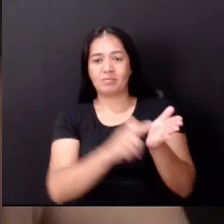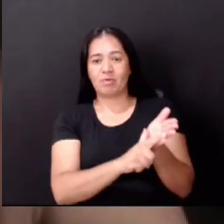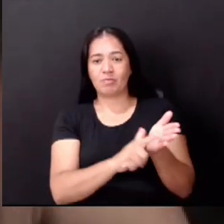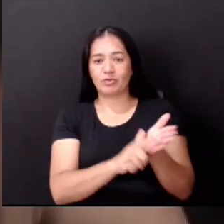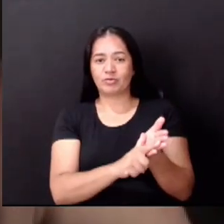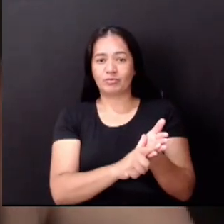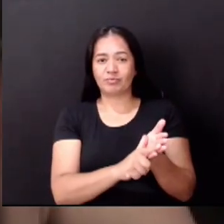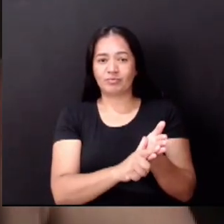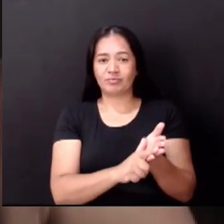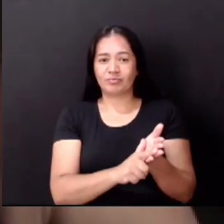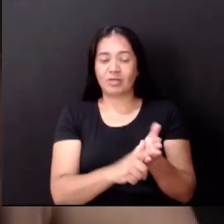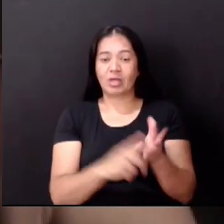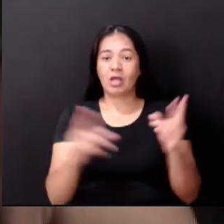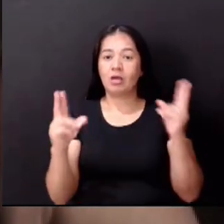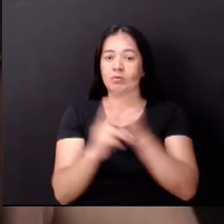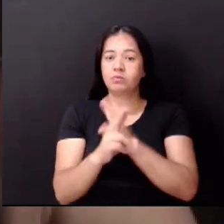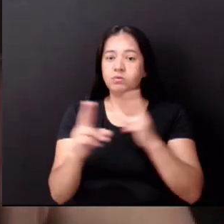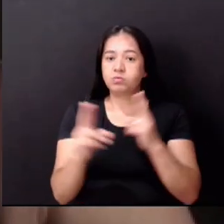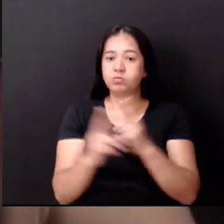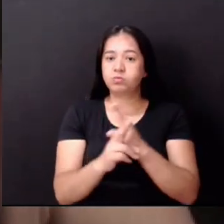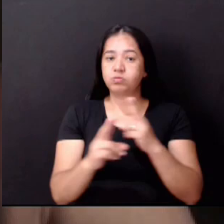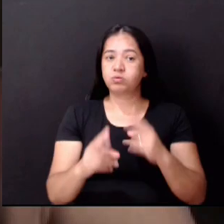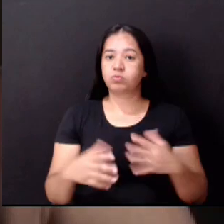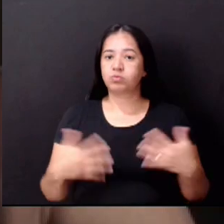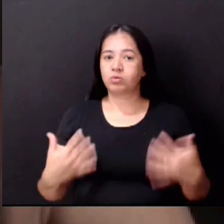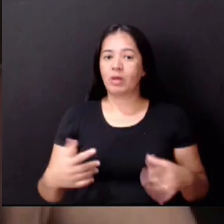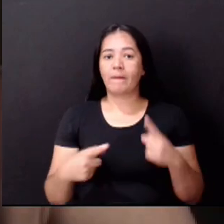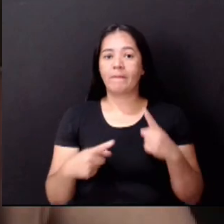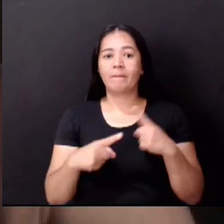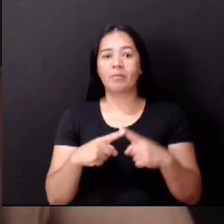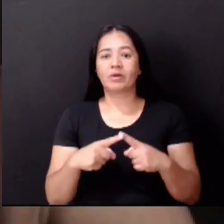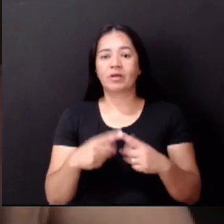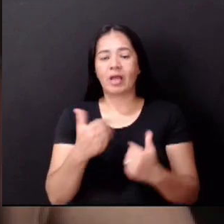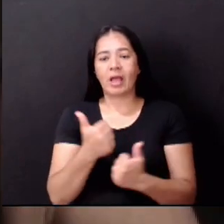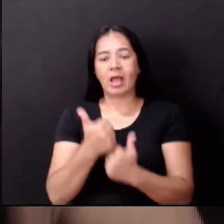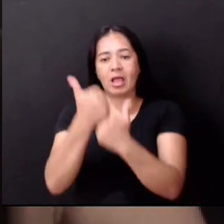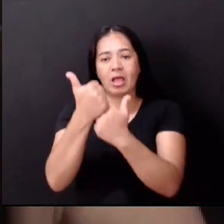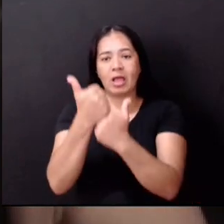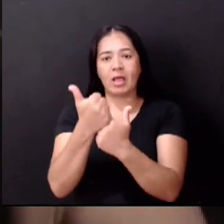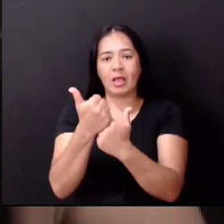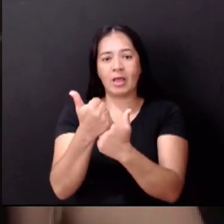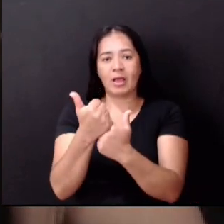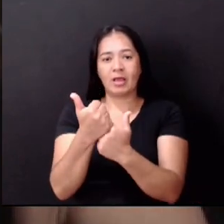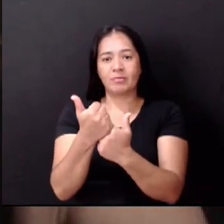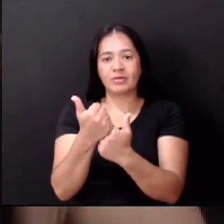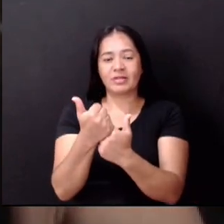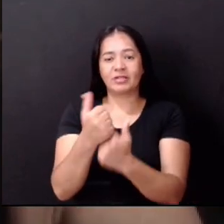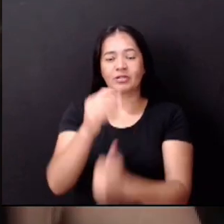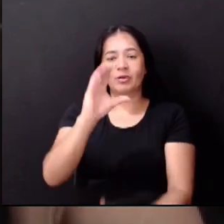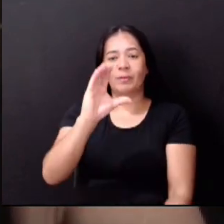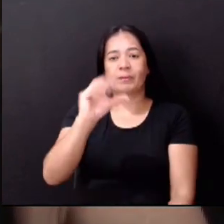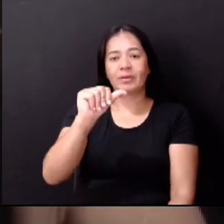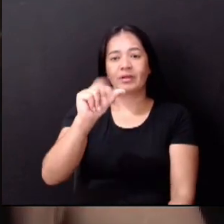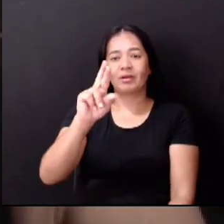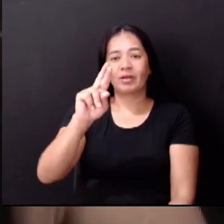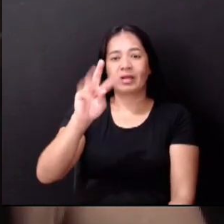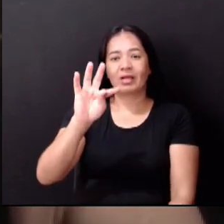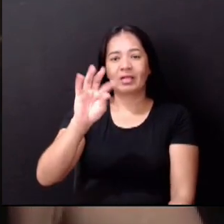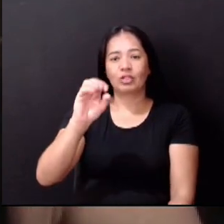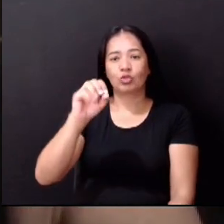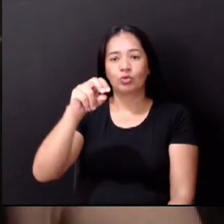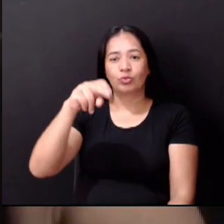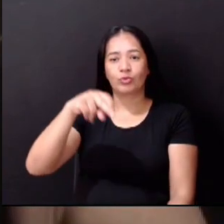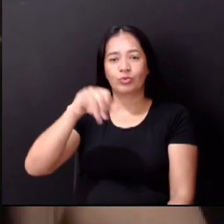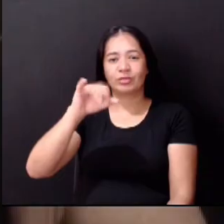urgência enorme, né? Porque, apoiados pelo Cartonifício Valinhos, que é uma empresa pioneira na